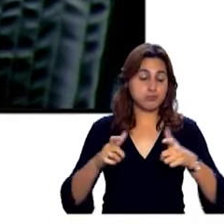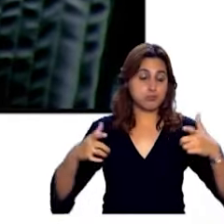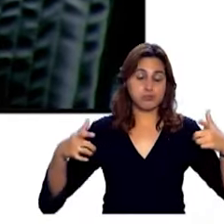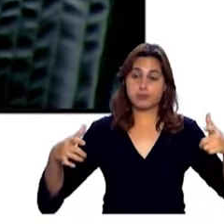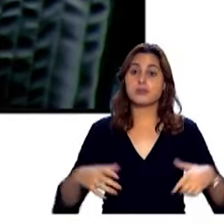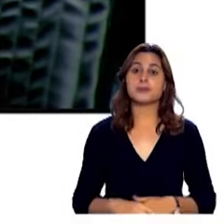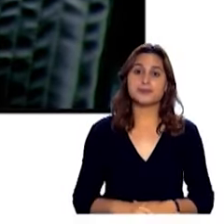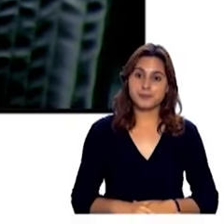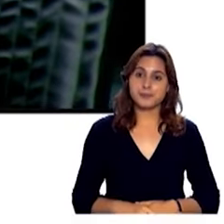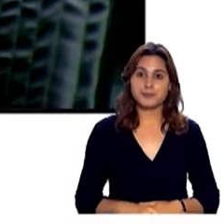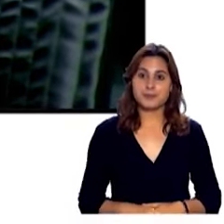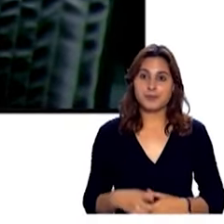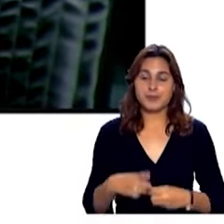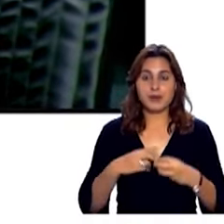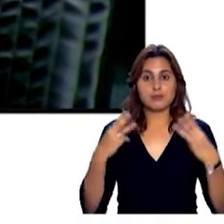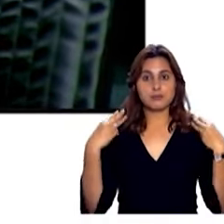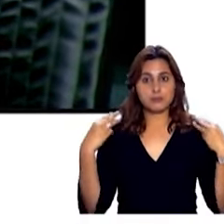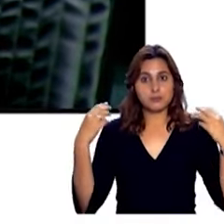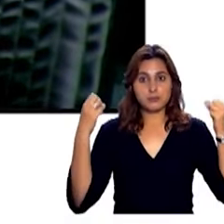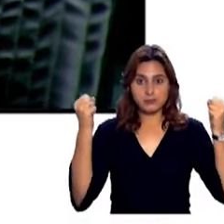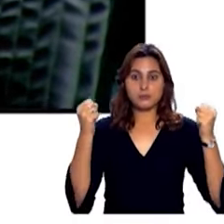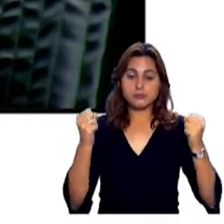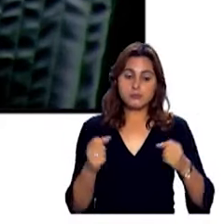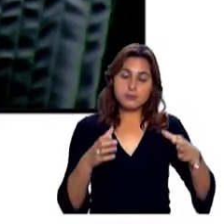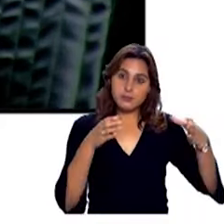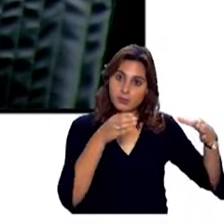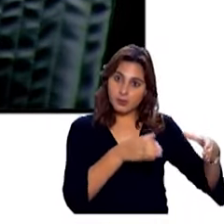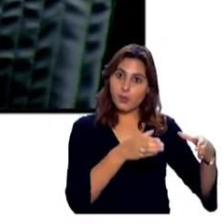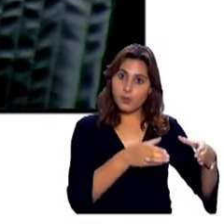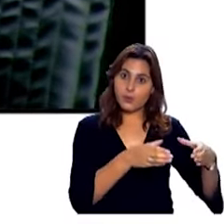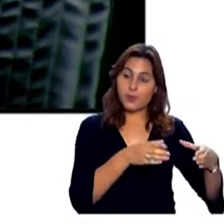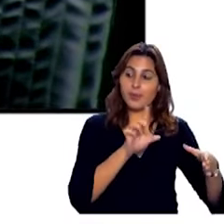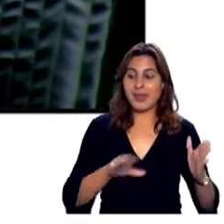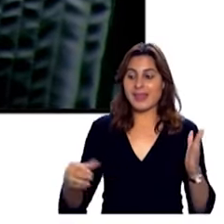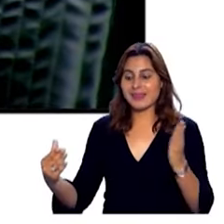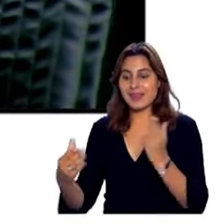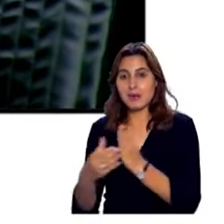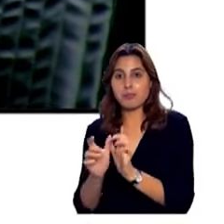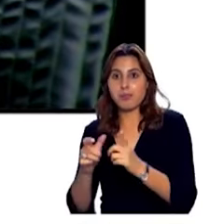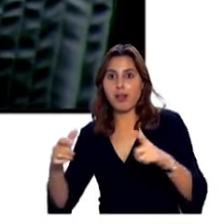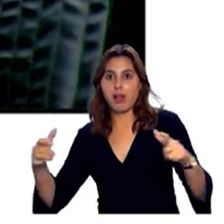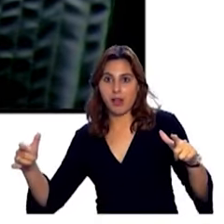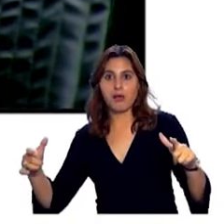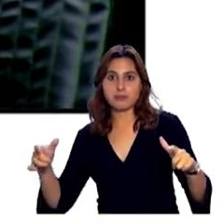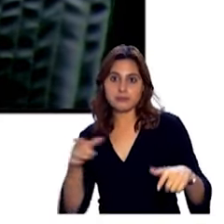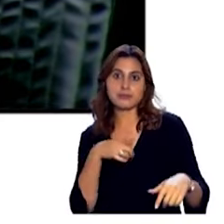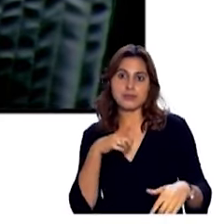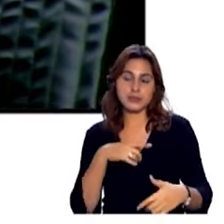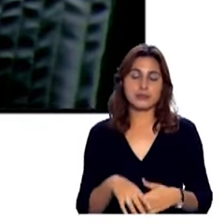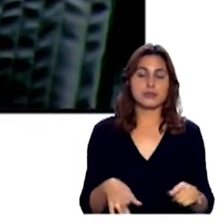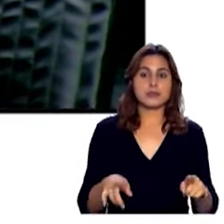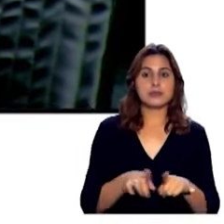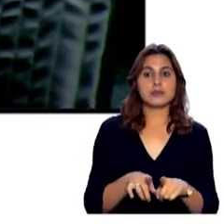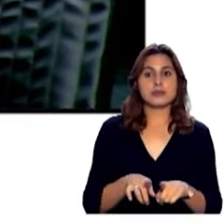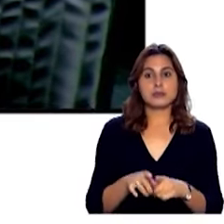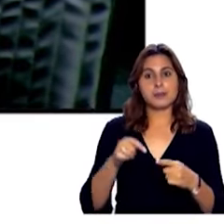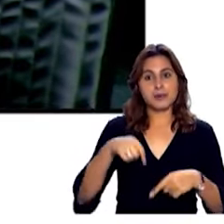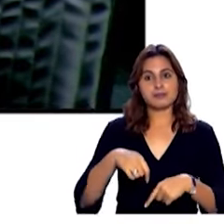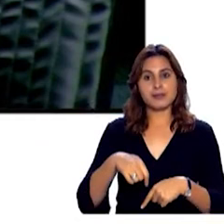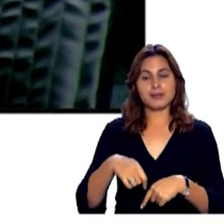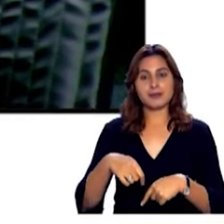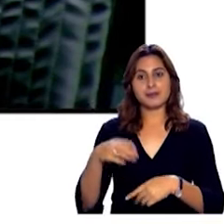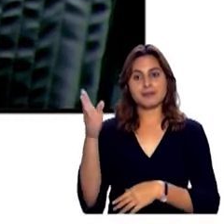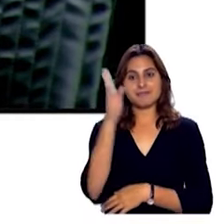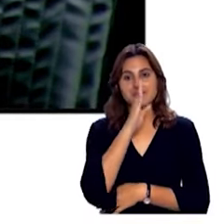quantidade de magistrados que é composta naquele tribunal né E aquele que é composto aqui dentro do modelo brasileiro o que